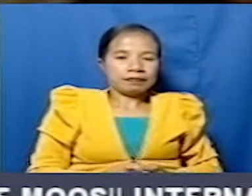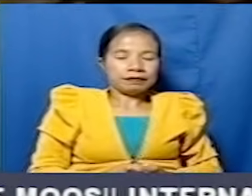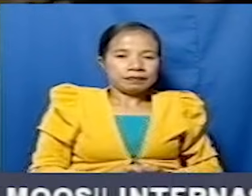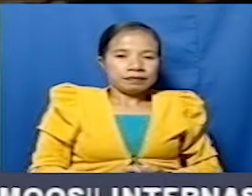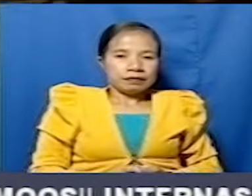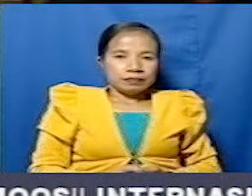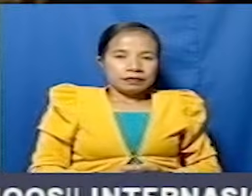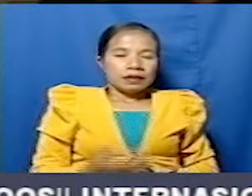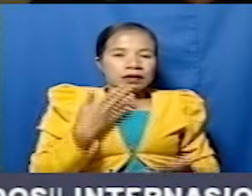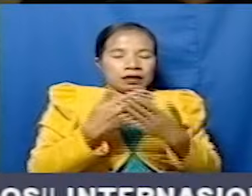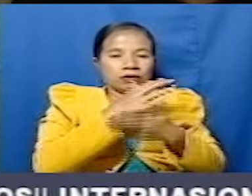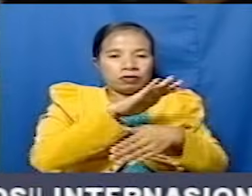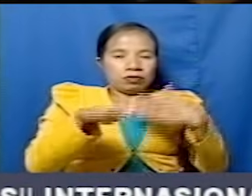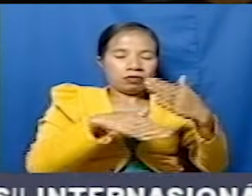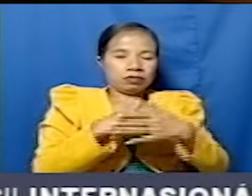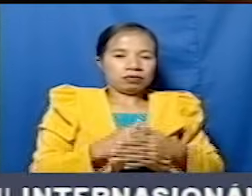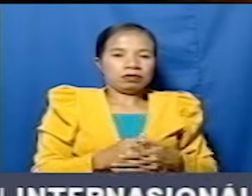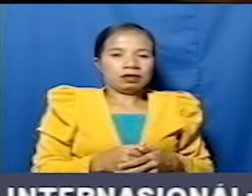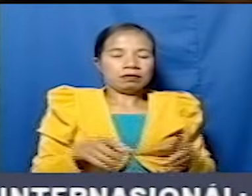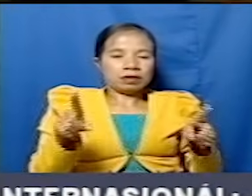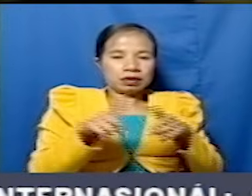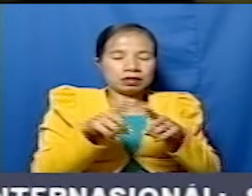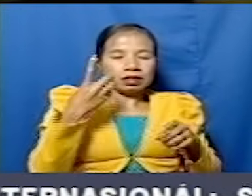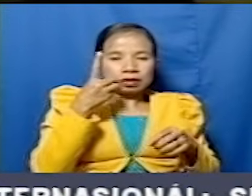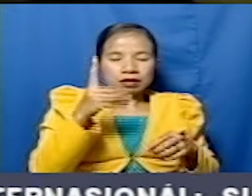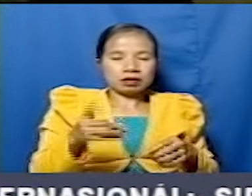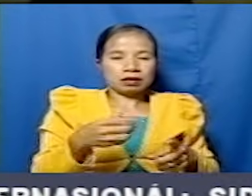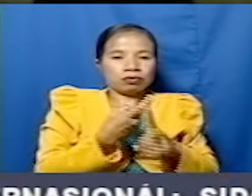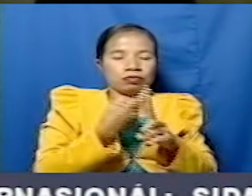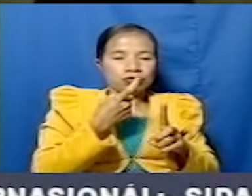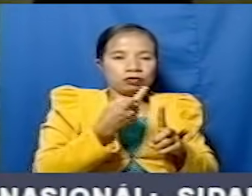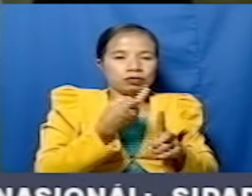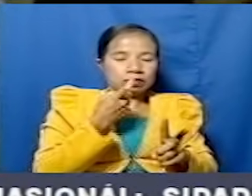Dia telespectadores Radio Televisão Timor Leste dan emak deklarasaun balon